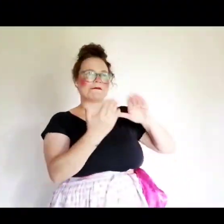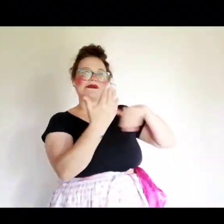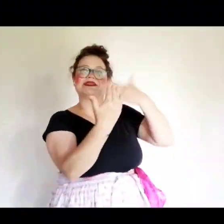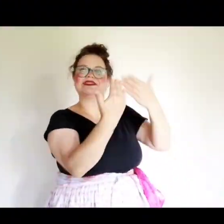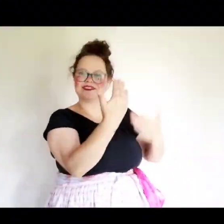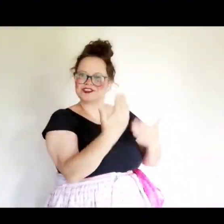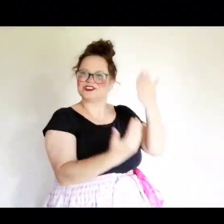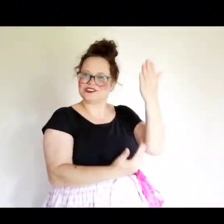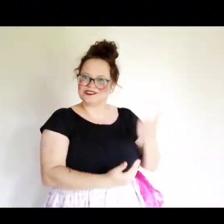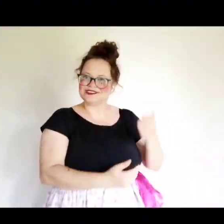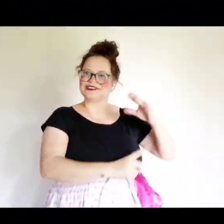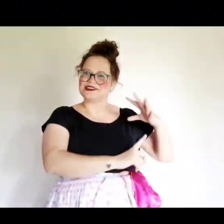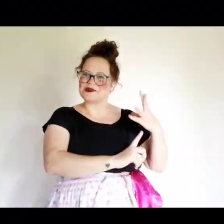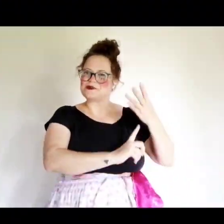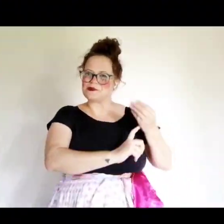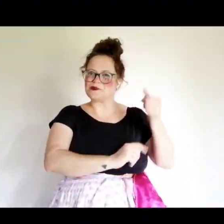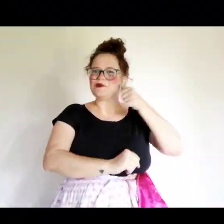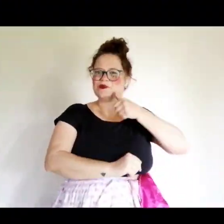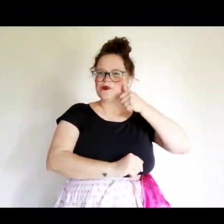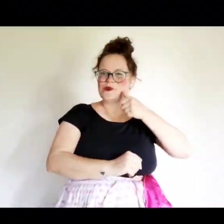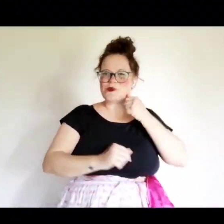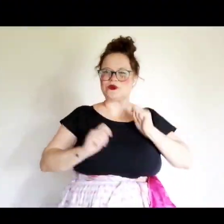atrizes.